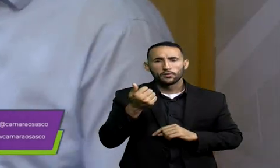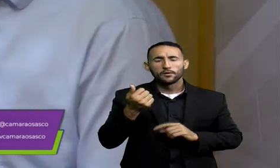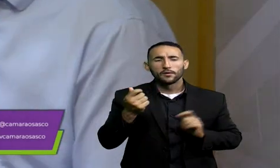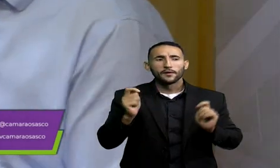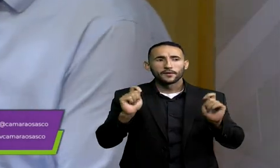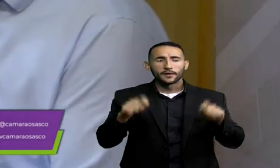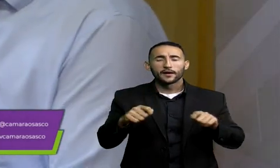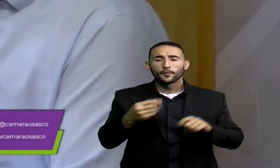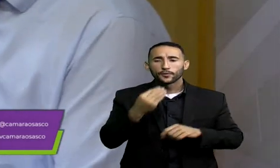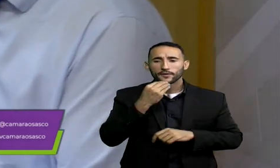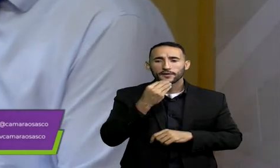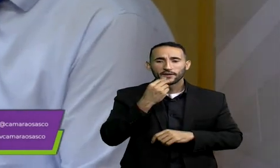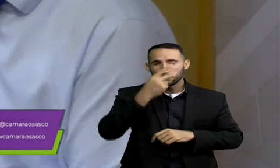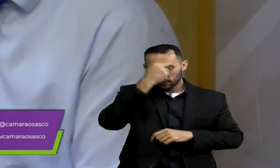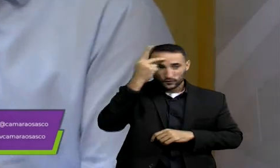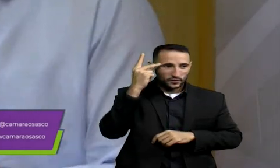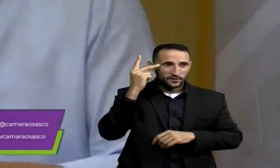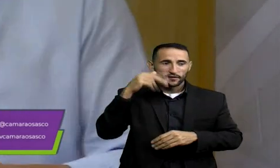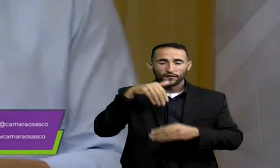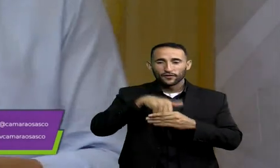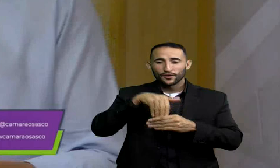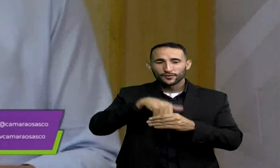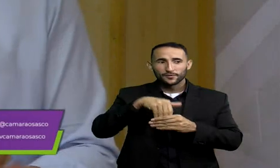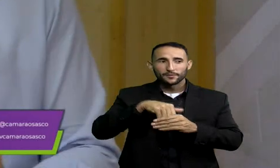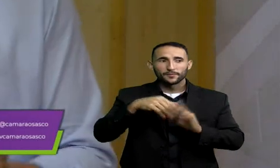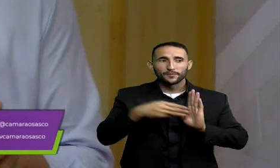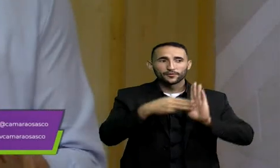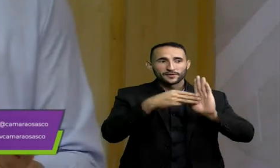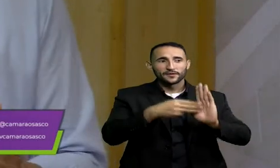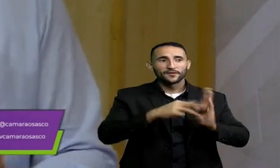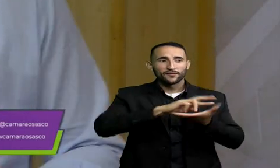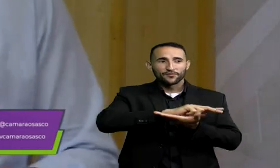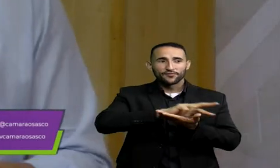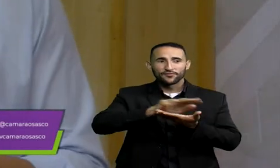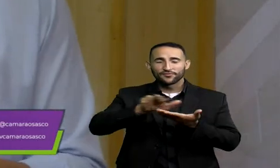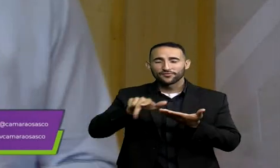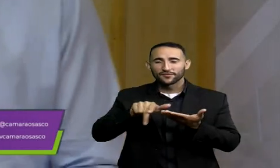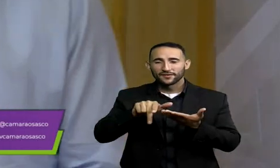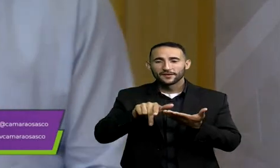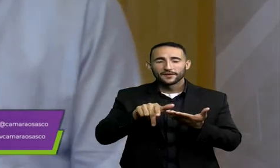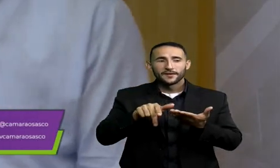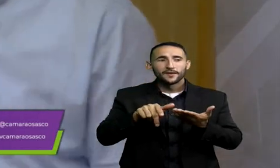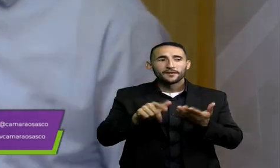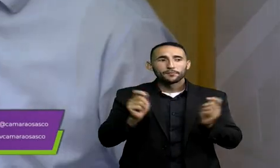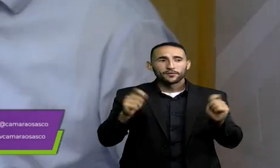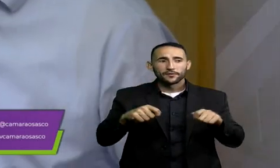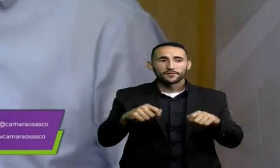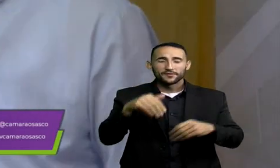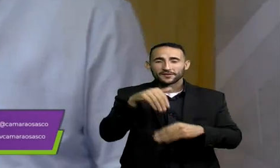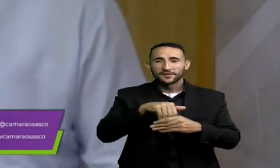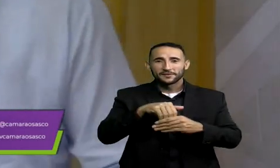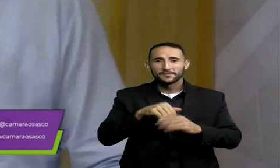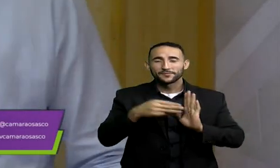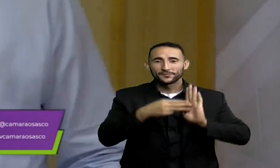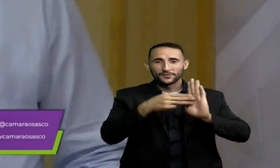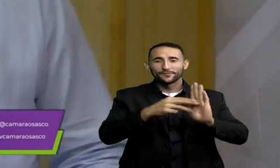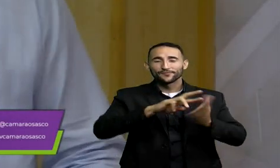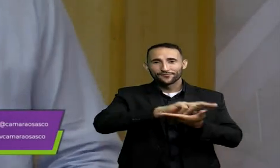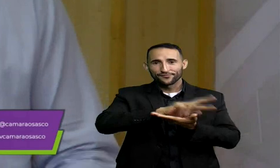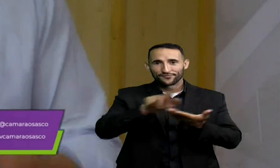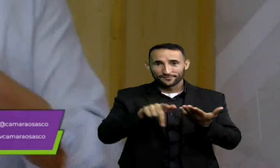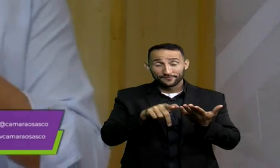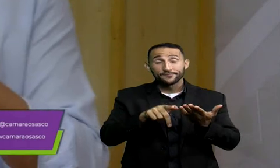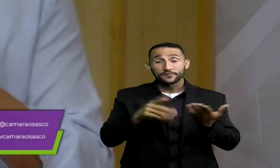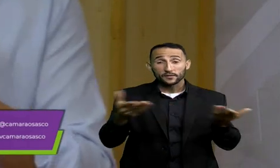oportunidade para que todos possam votar as moções aqui ter essa oportunidade de aprovar a todas as nossas moções enfim